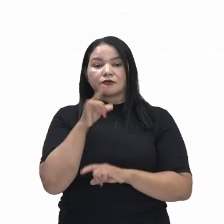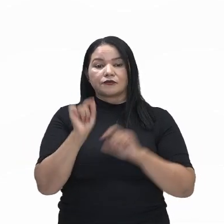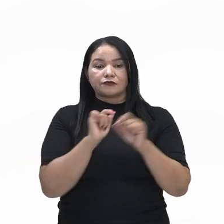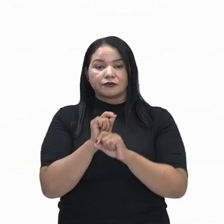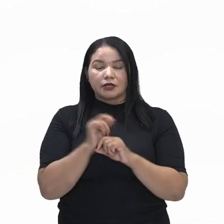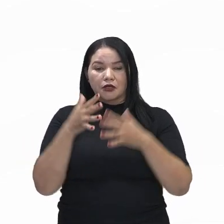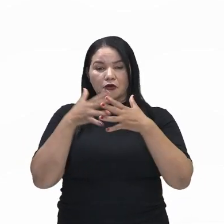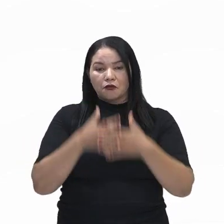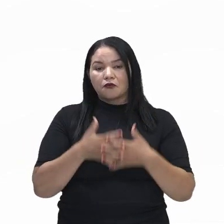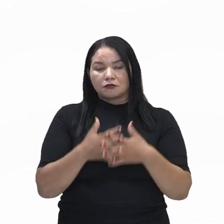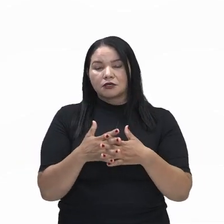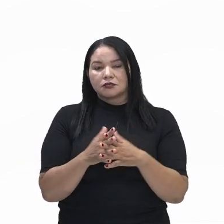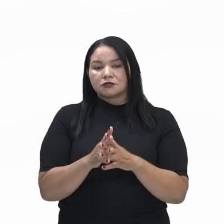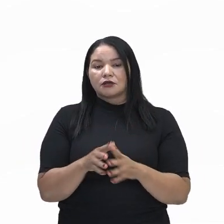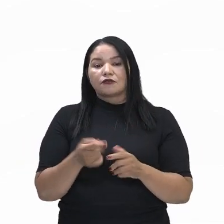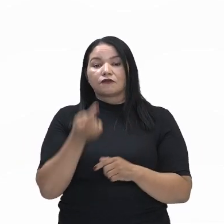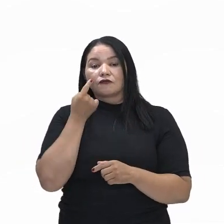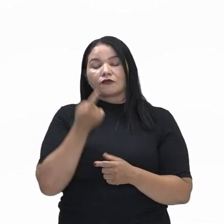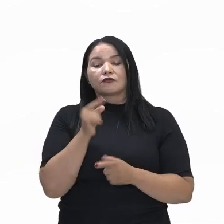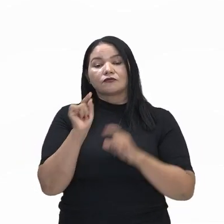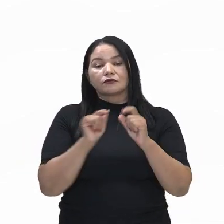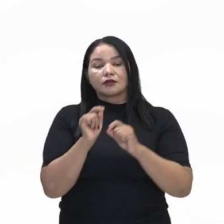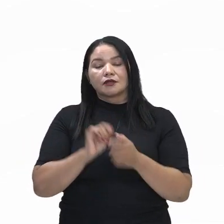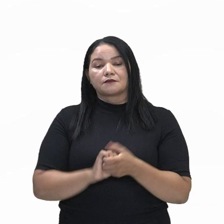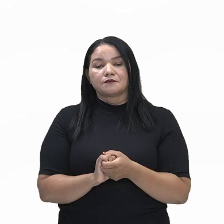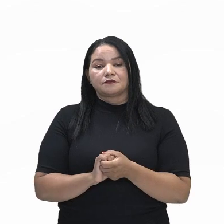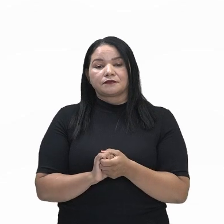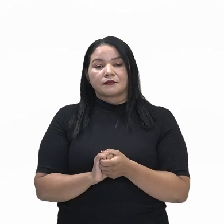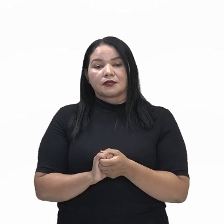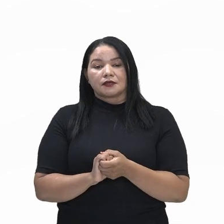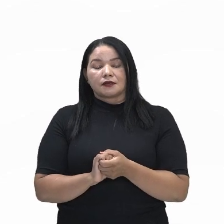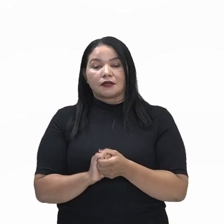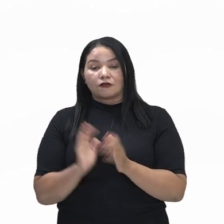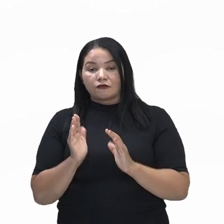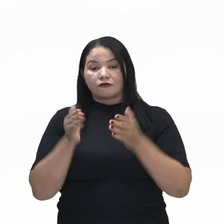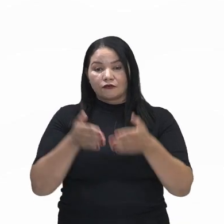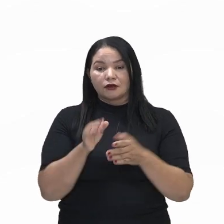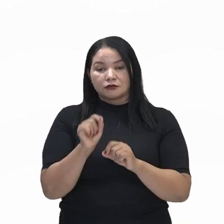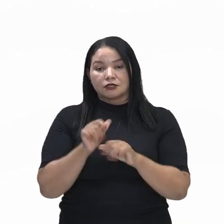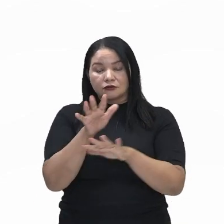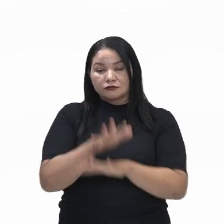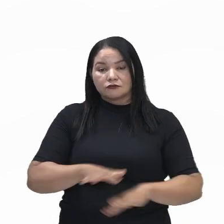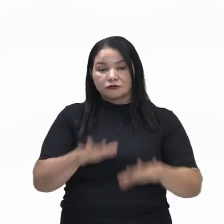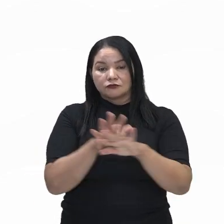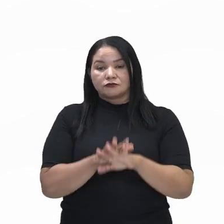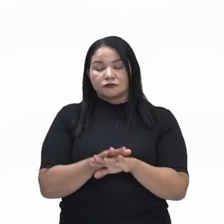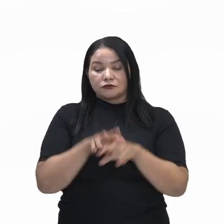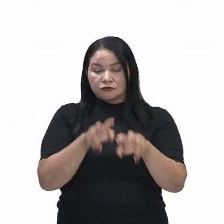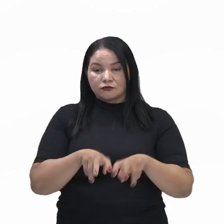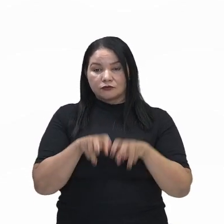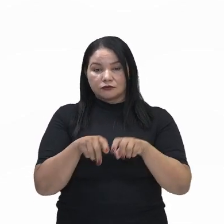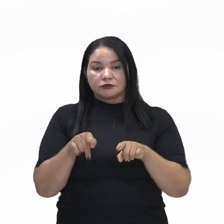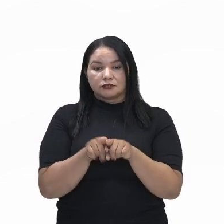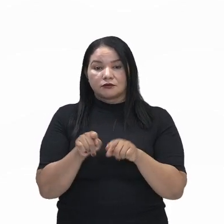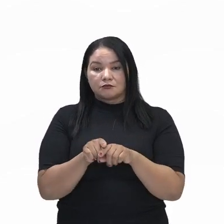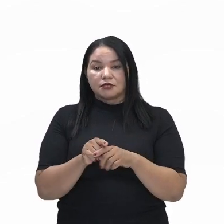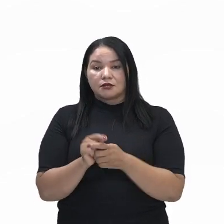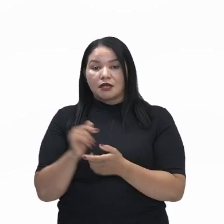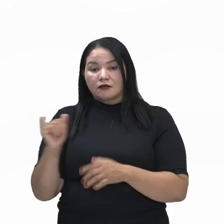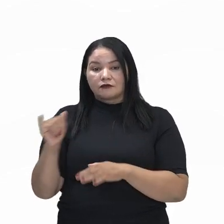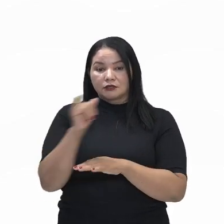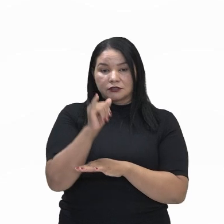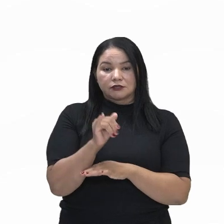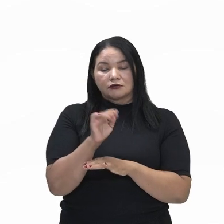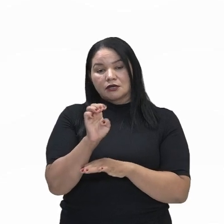complexa, em que vamos verificar o destaque para setores como o agronegócio, a aviação com a